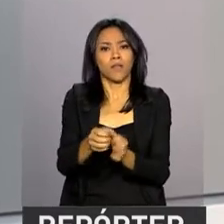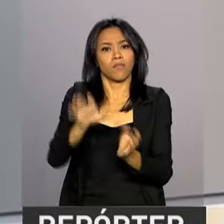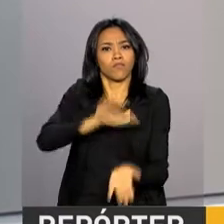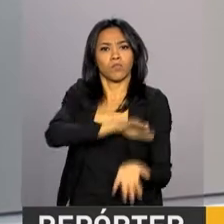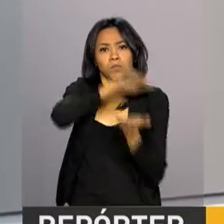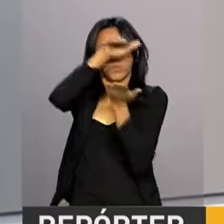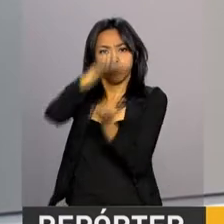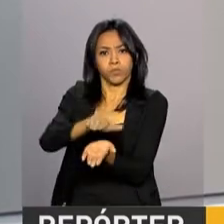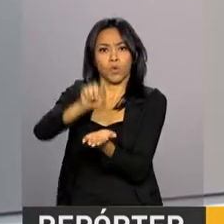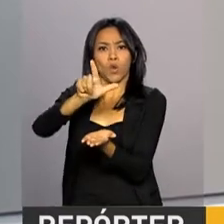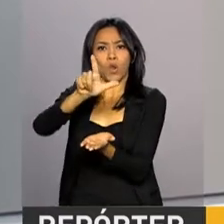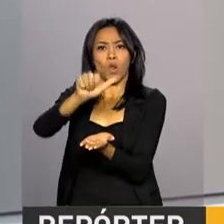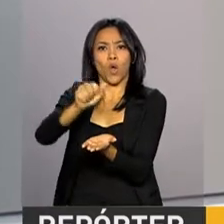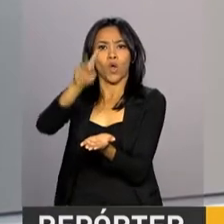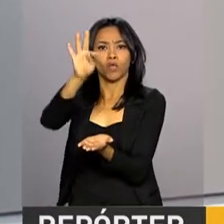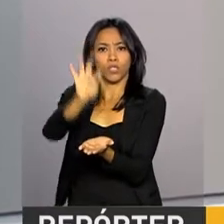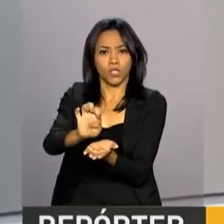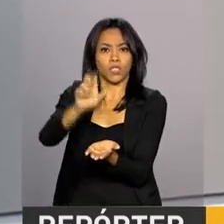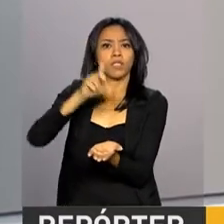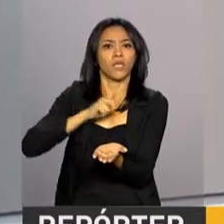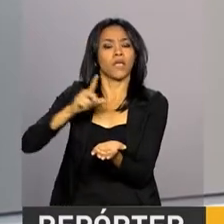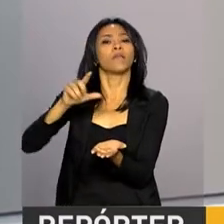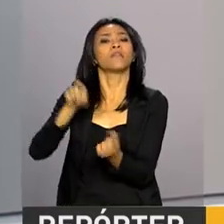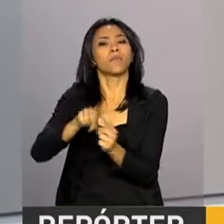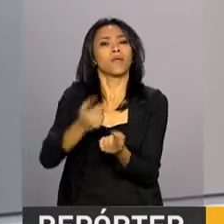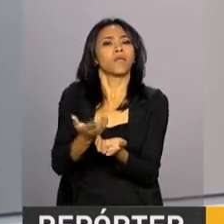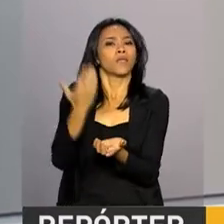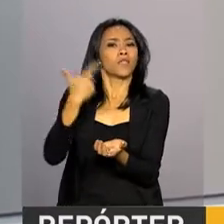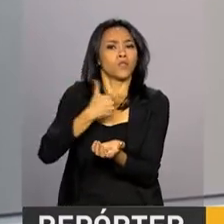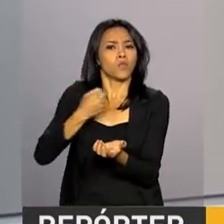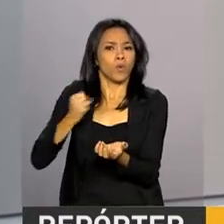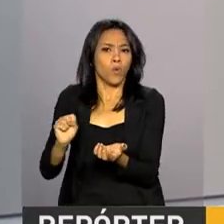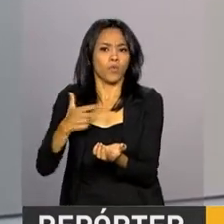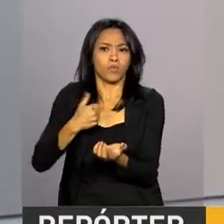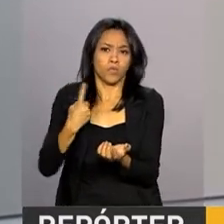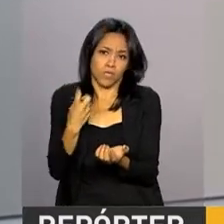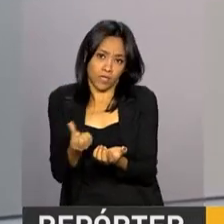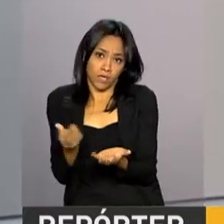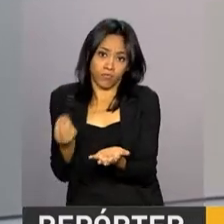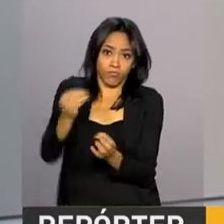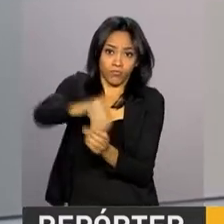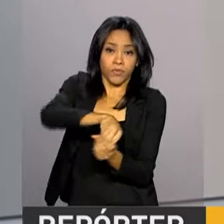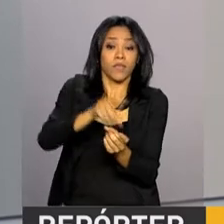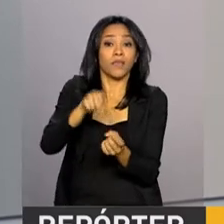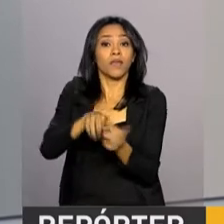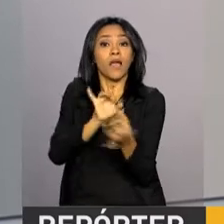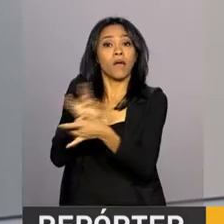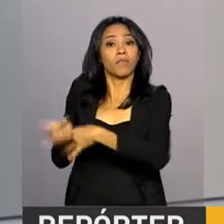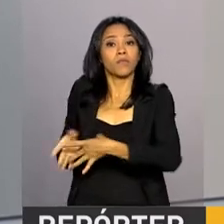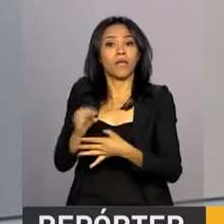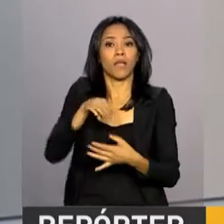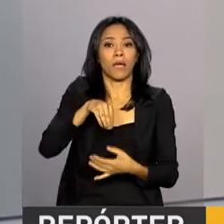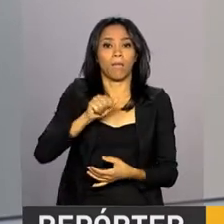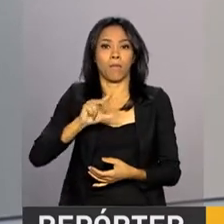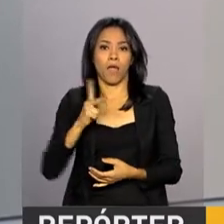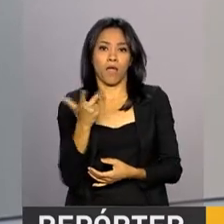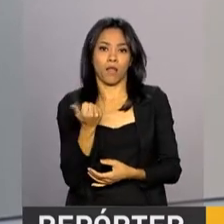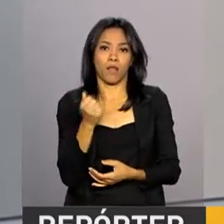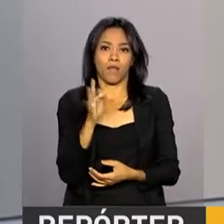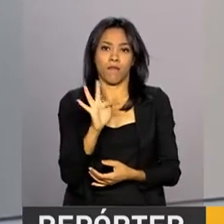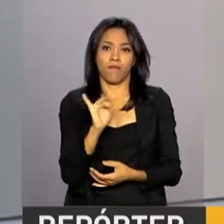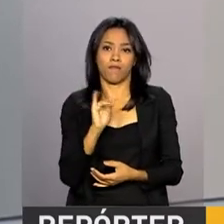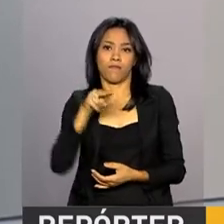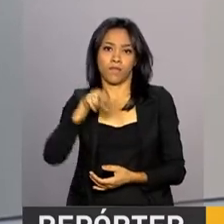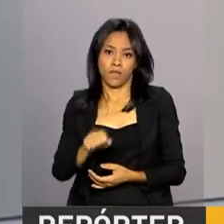lote também inclui restituições residuais de 2008 a 2016 que deixarão a malha fina a consulta está disponível